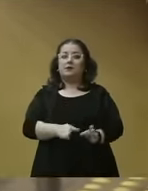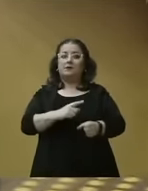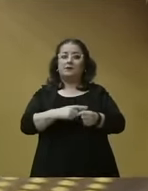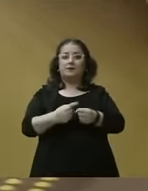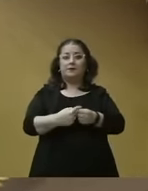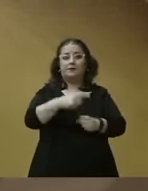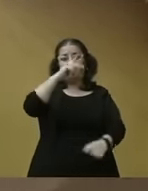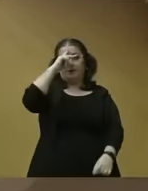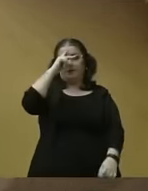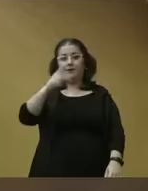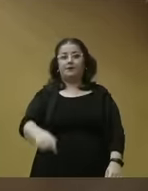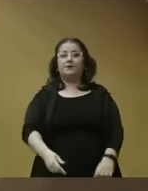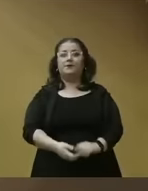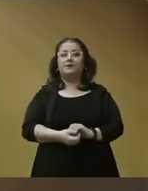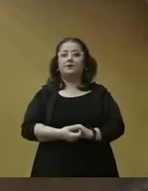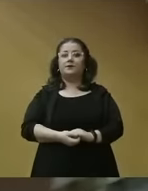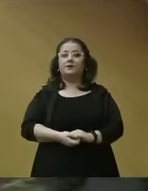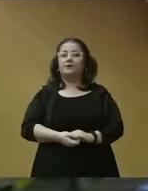Pelotas.